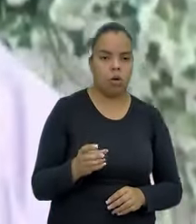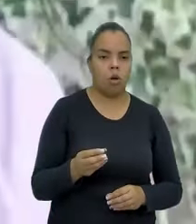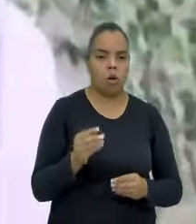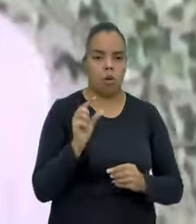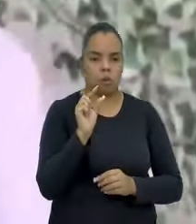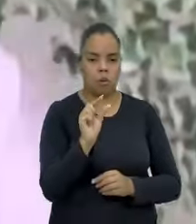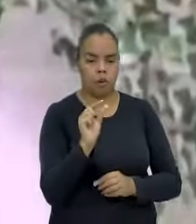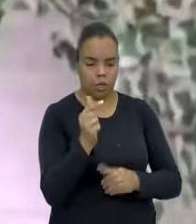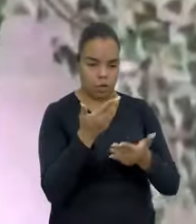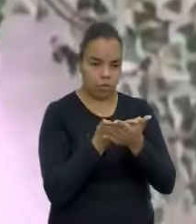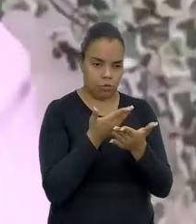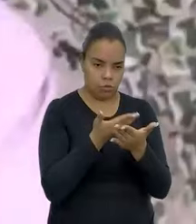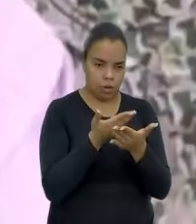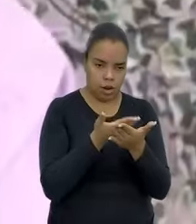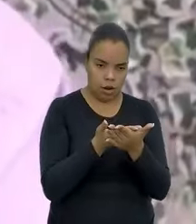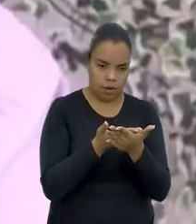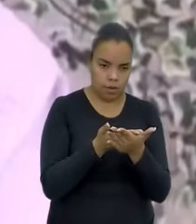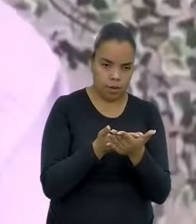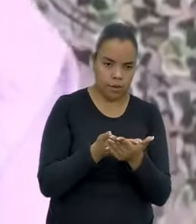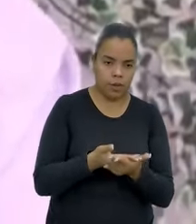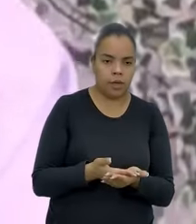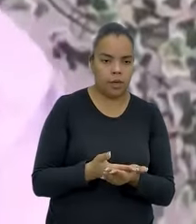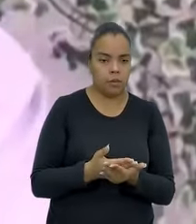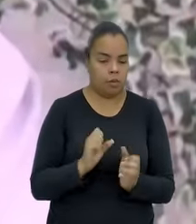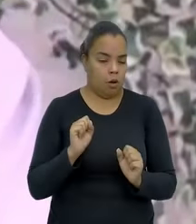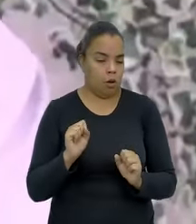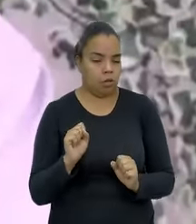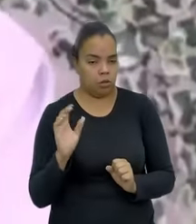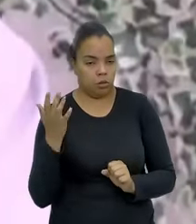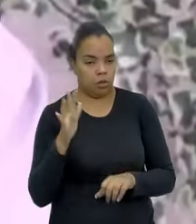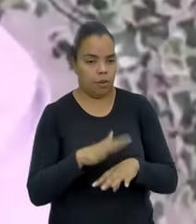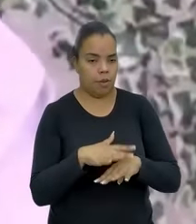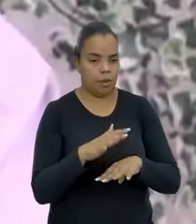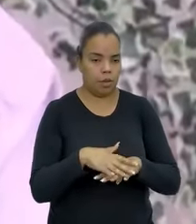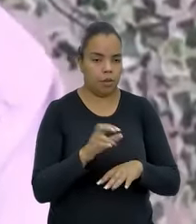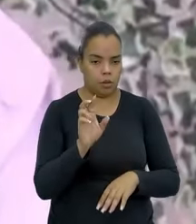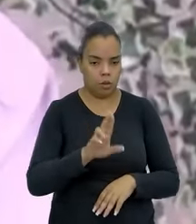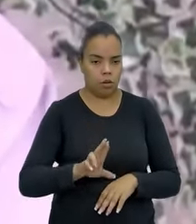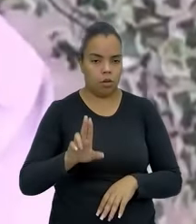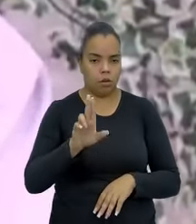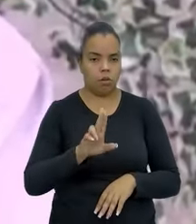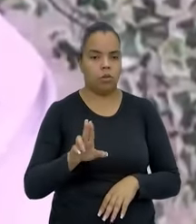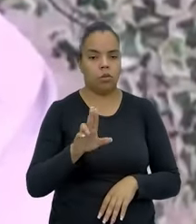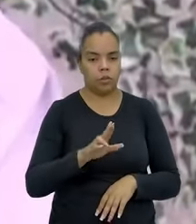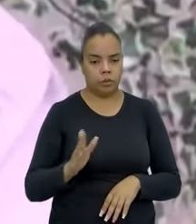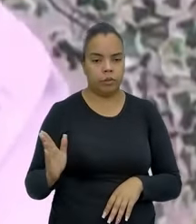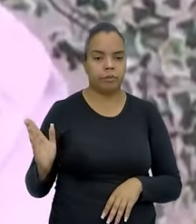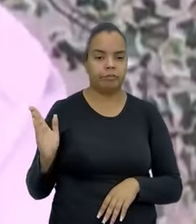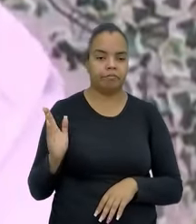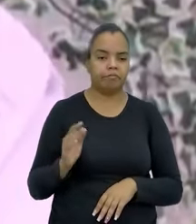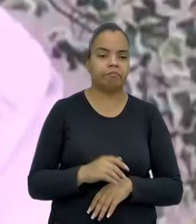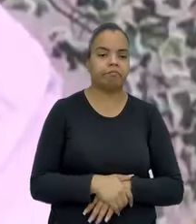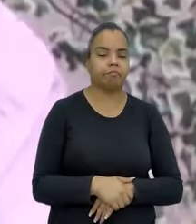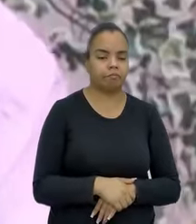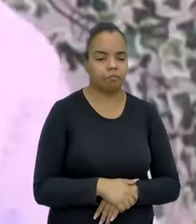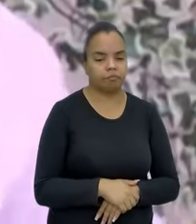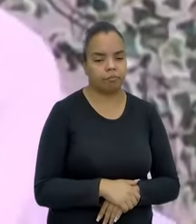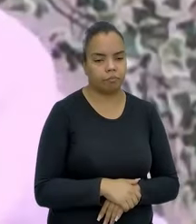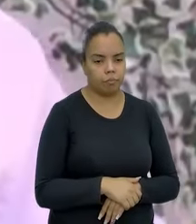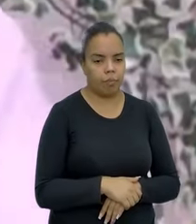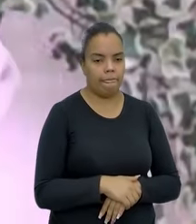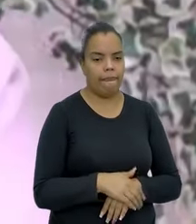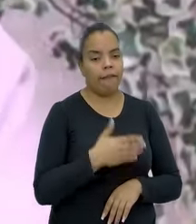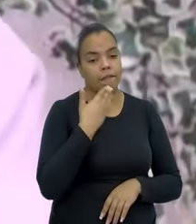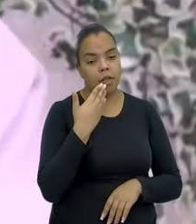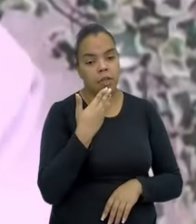pouquinho de uma aula né que eu poderia falar da Matemática utilizando esse esse recurso pedagógico Ou seja